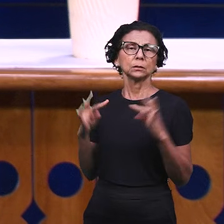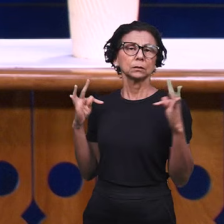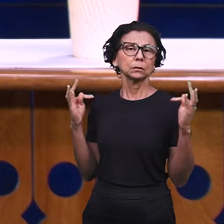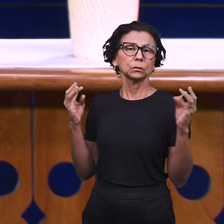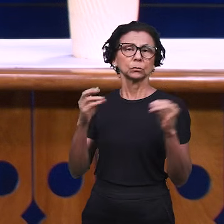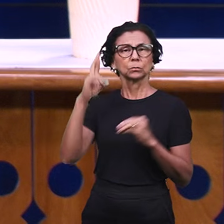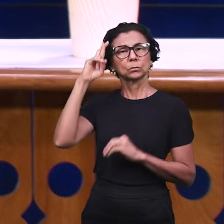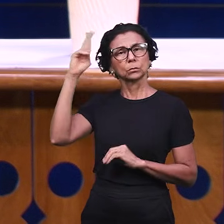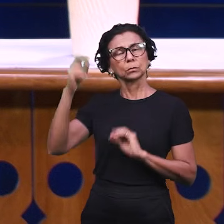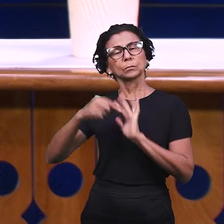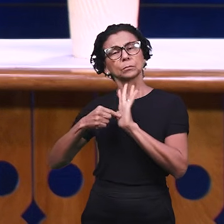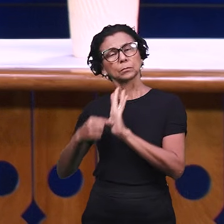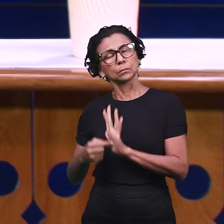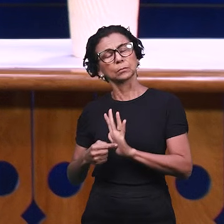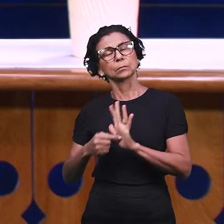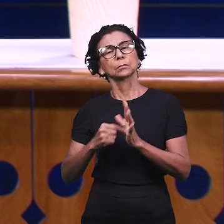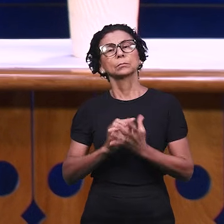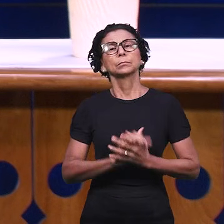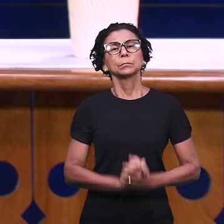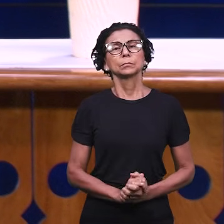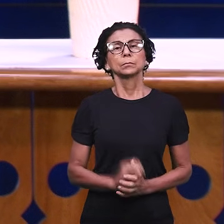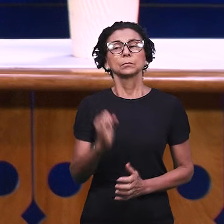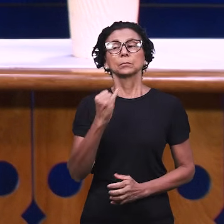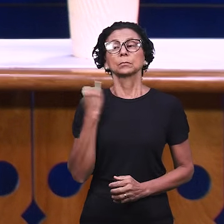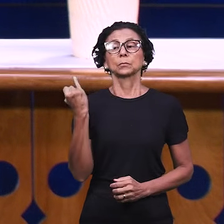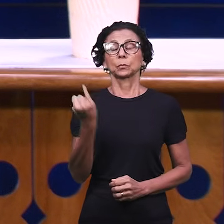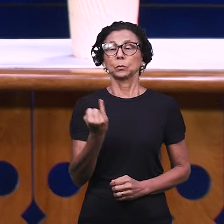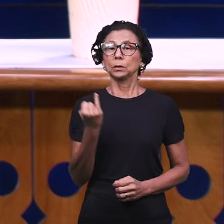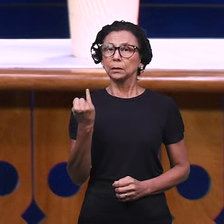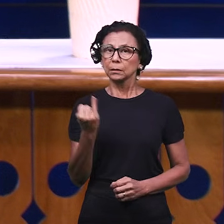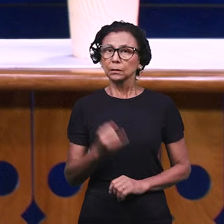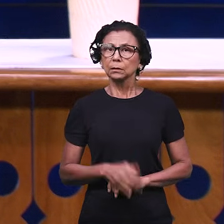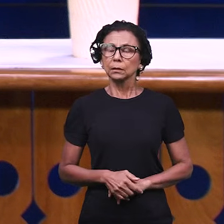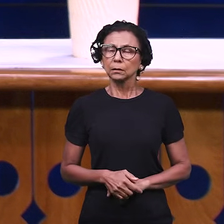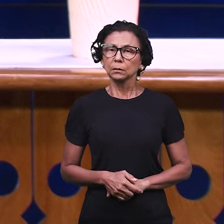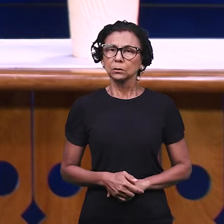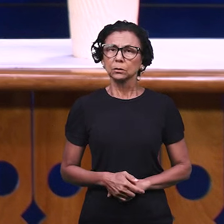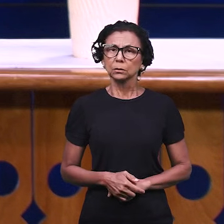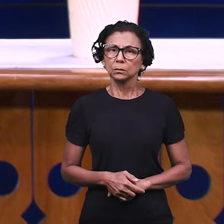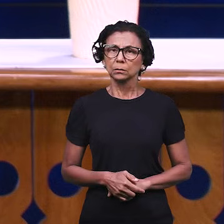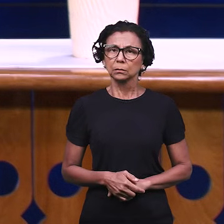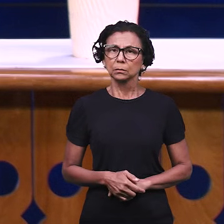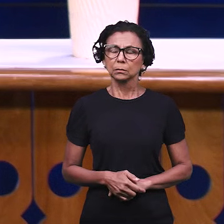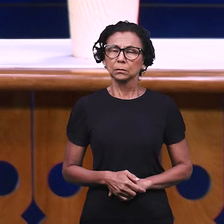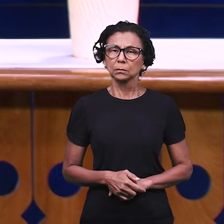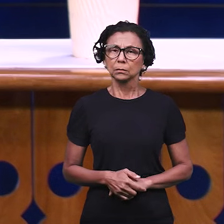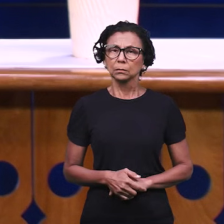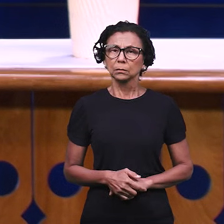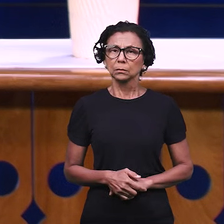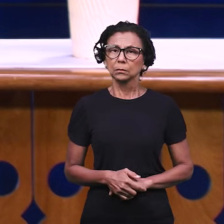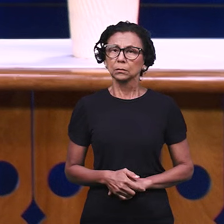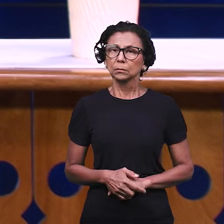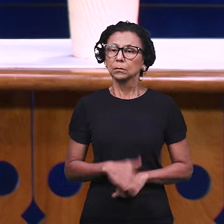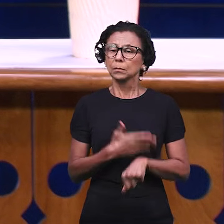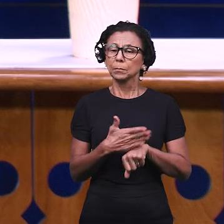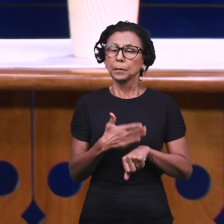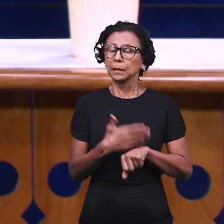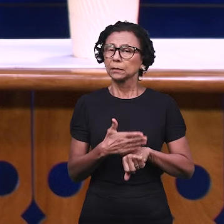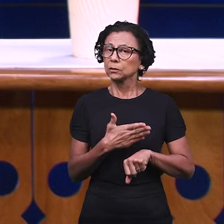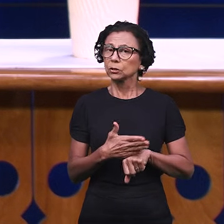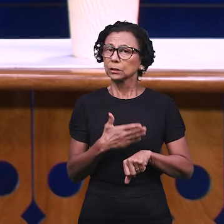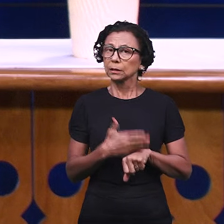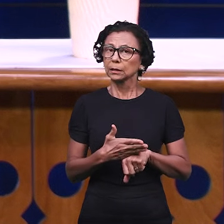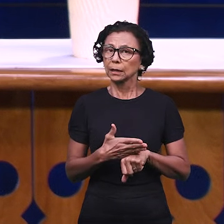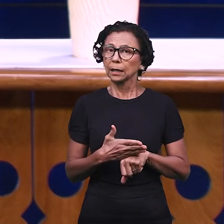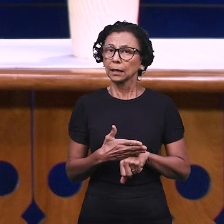o Senhor tem mostrado para a igreja. E é importante que nós vivamos aquilo que o Senhor tem para a igreja, porque ela